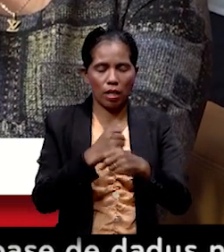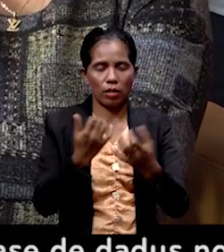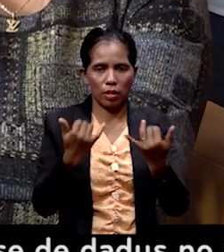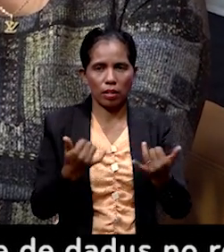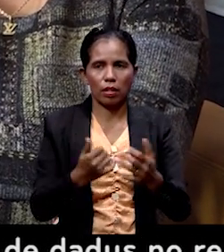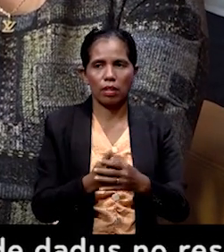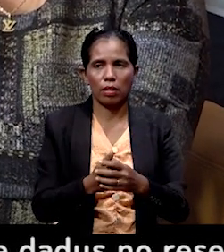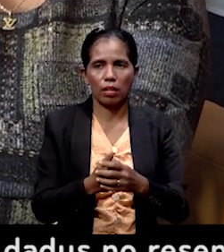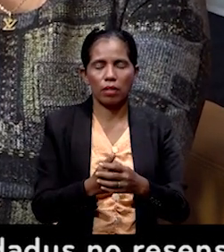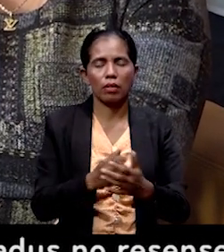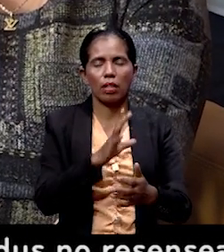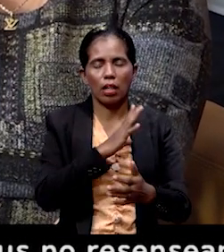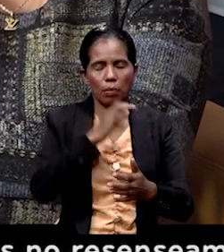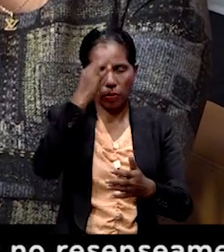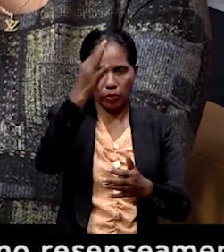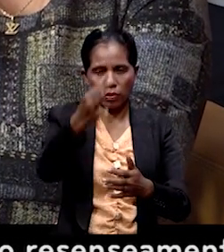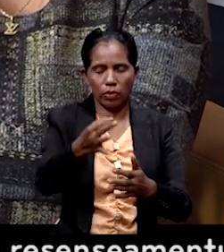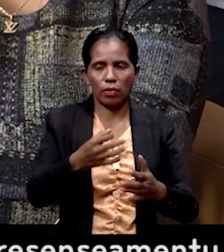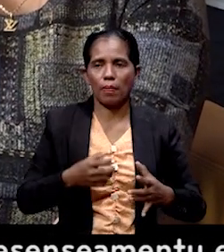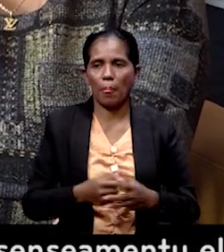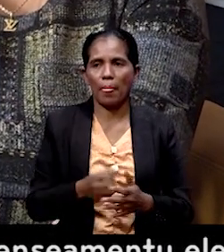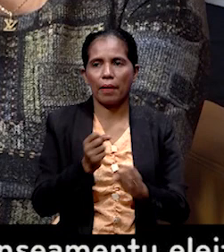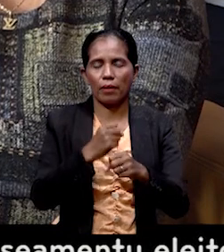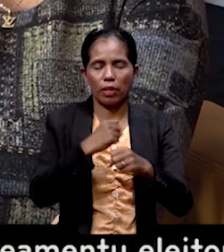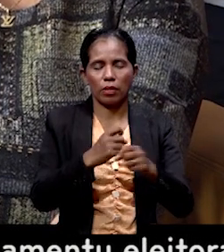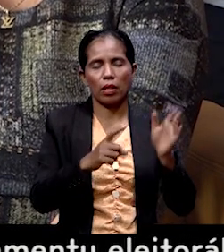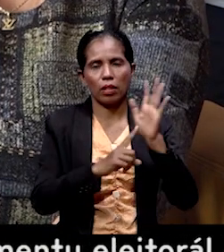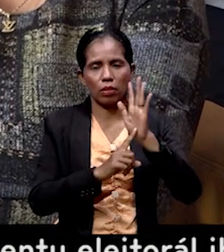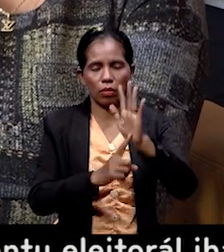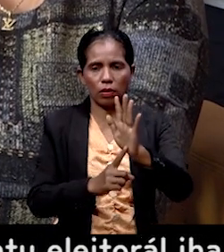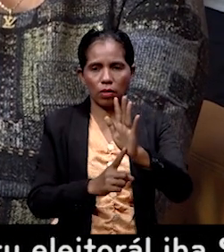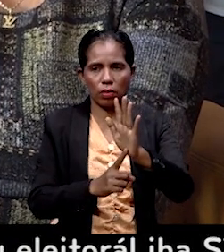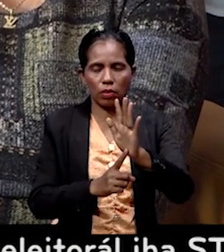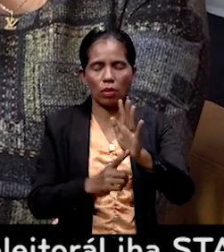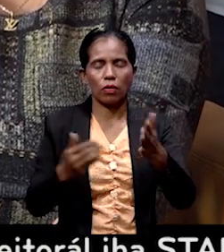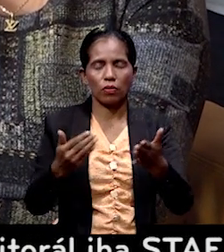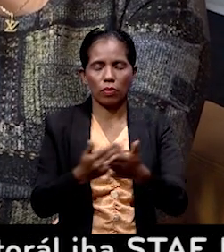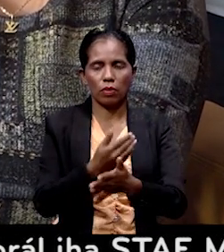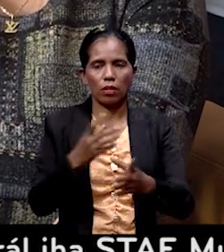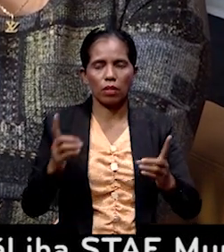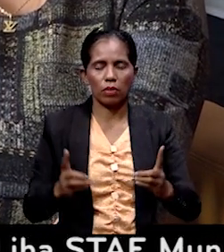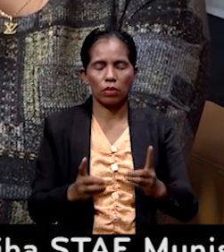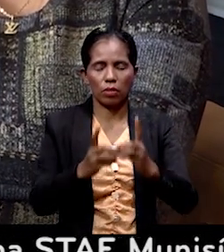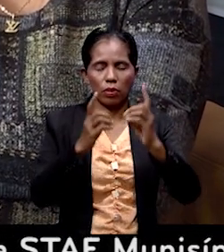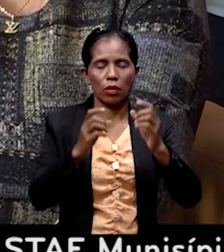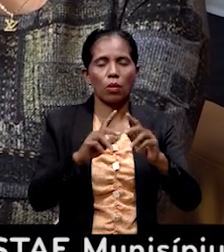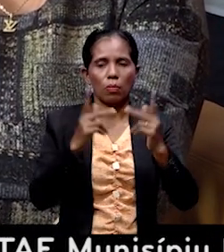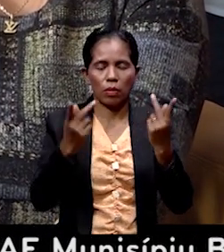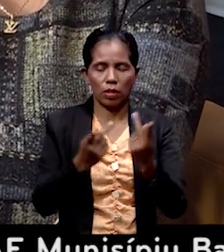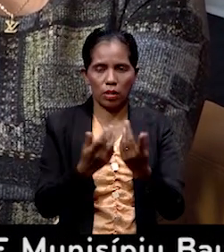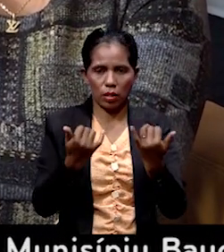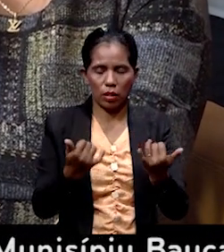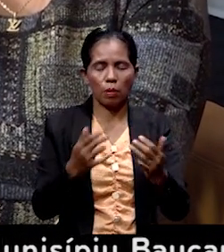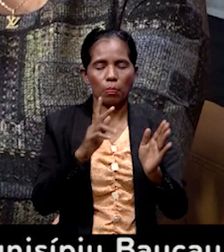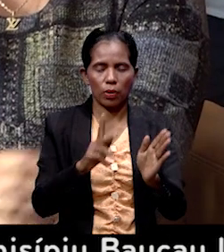mandatária heng ba futuro atu halo keisha fon ida kontra ba situsau ida ne baya prosesu